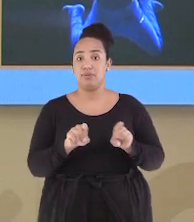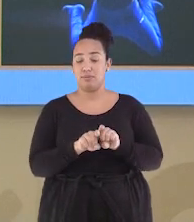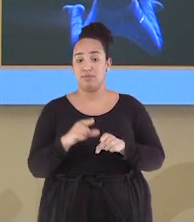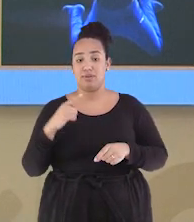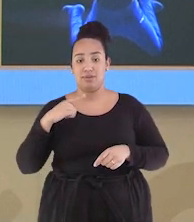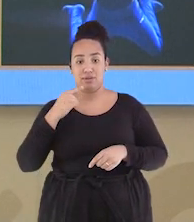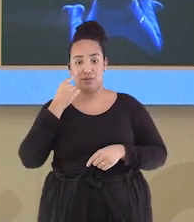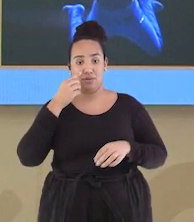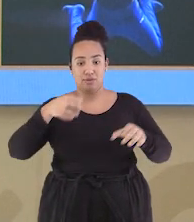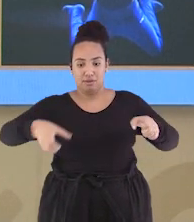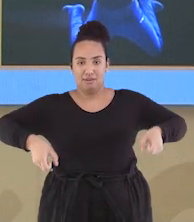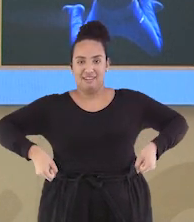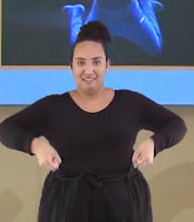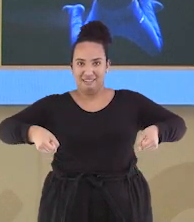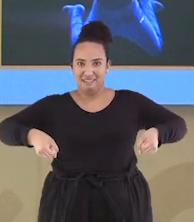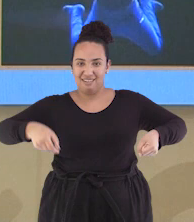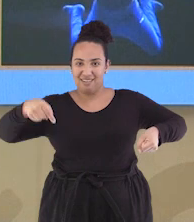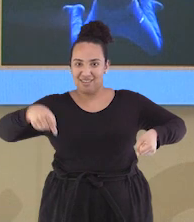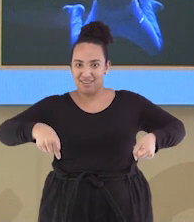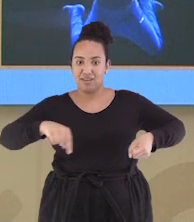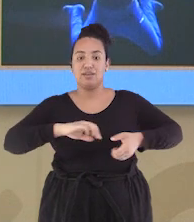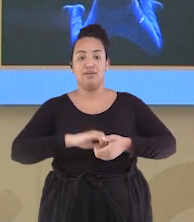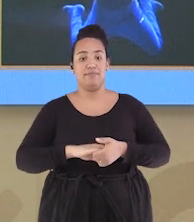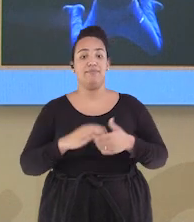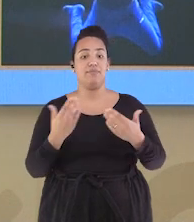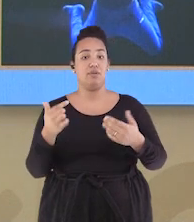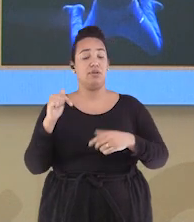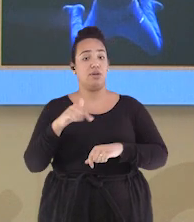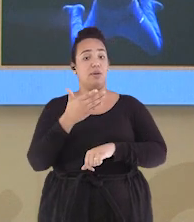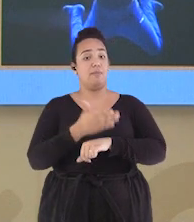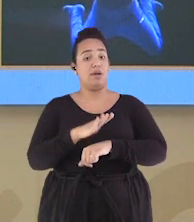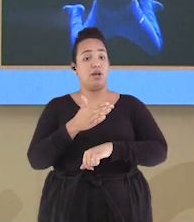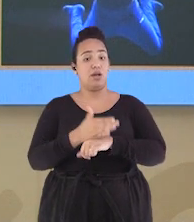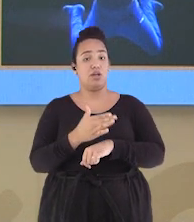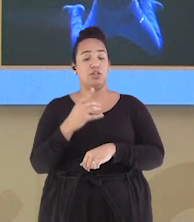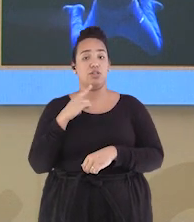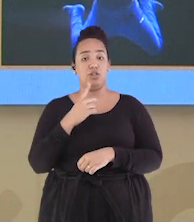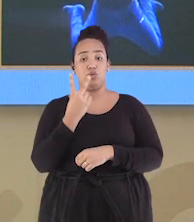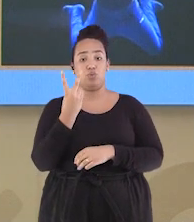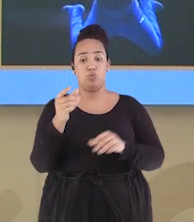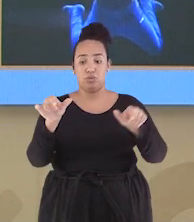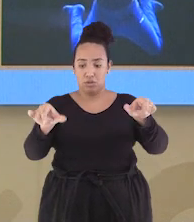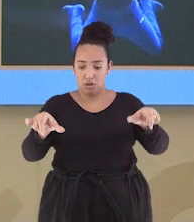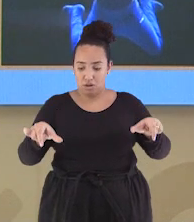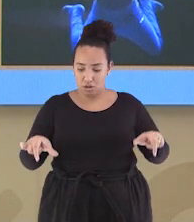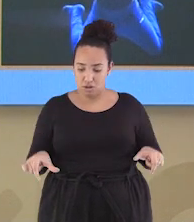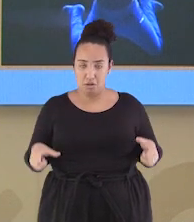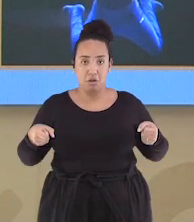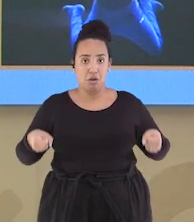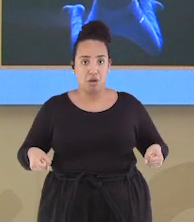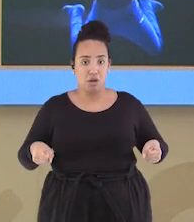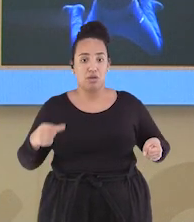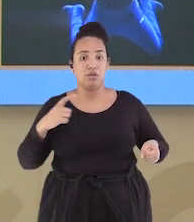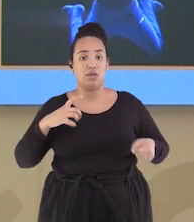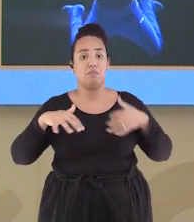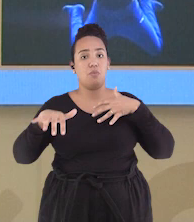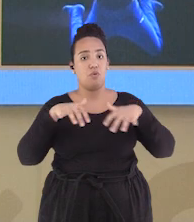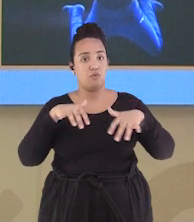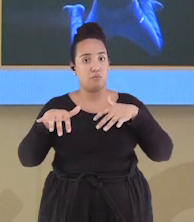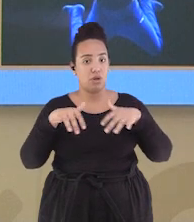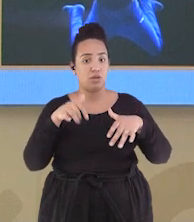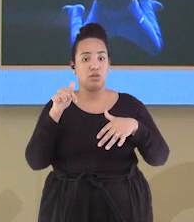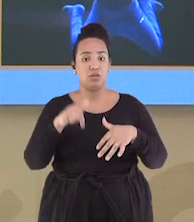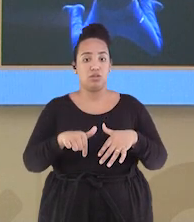como podemos ver na figura, o exercício é realizado em 2 barras e são exigidos movimentos